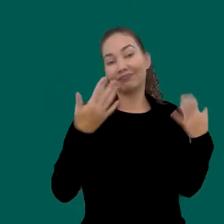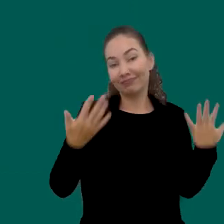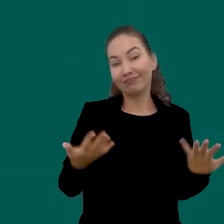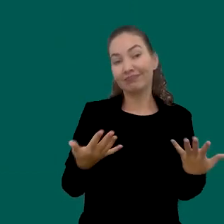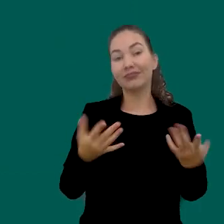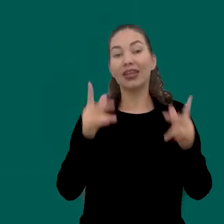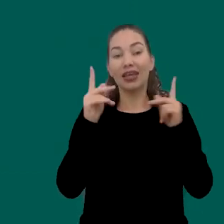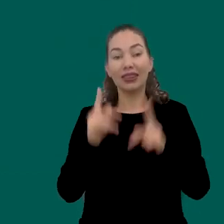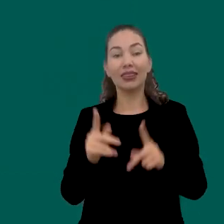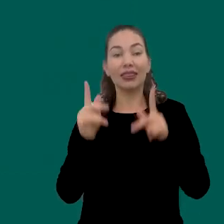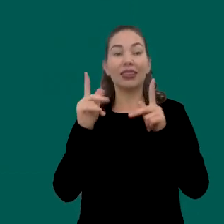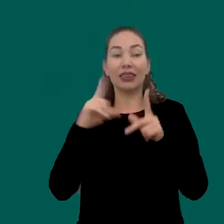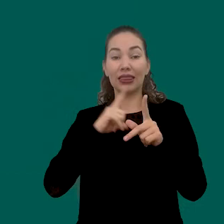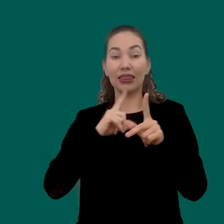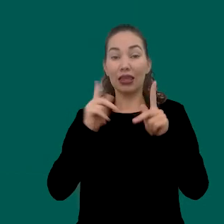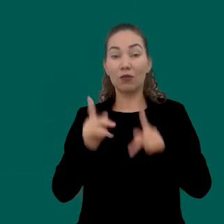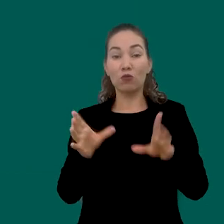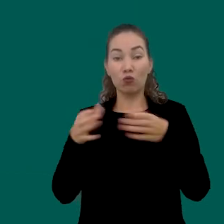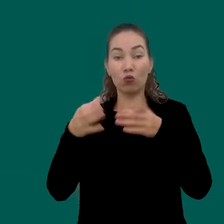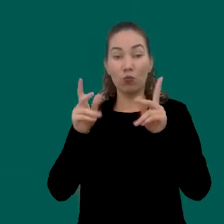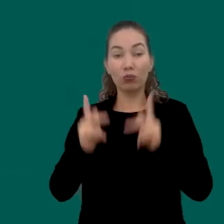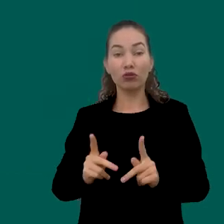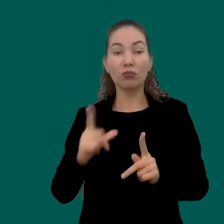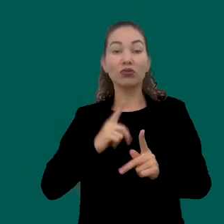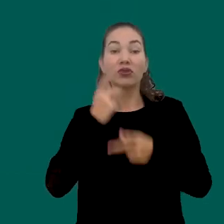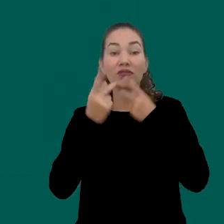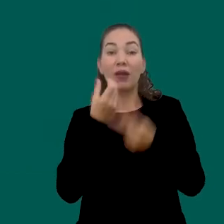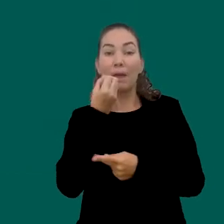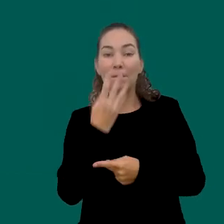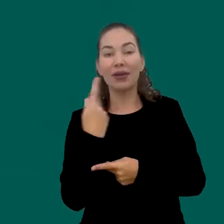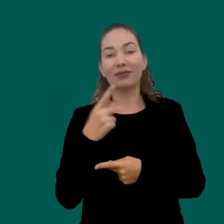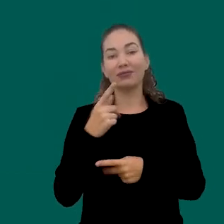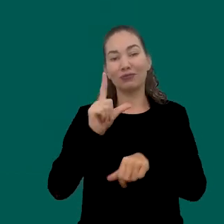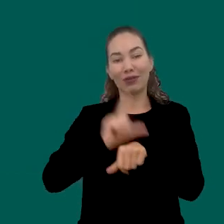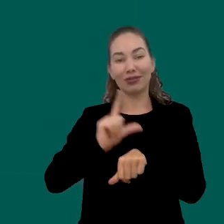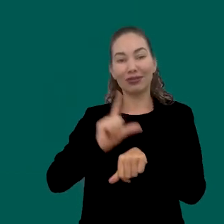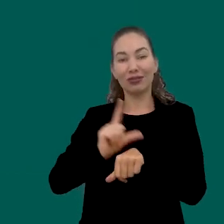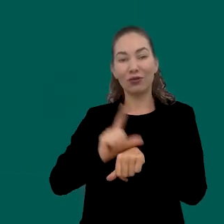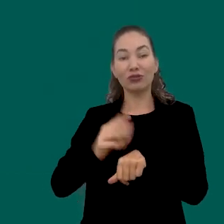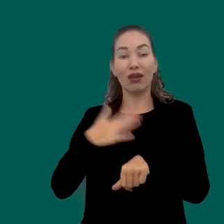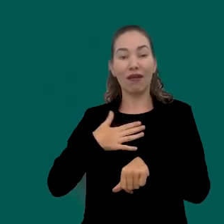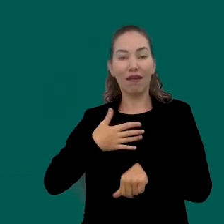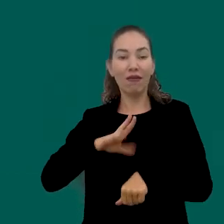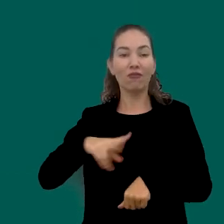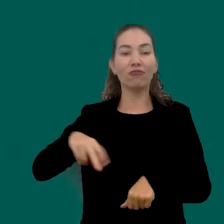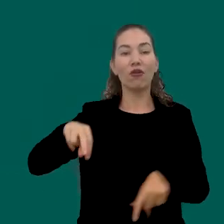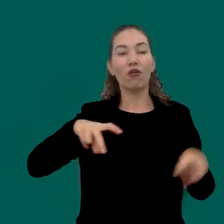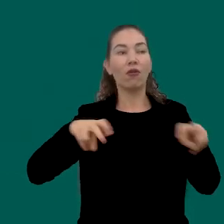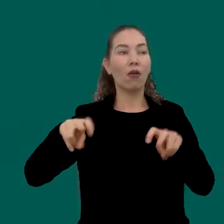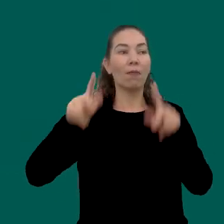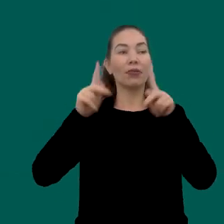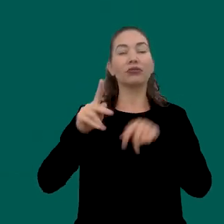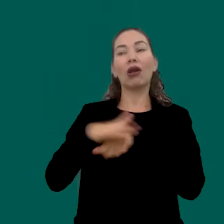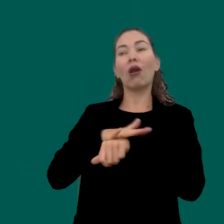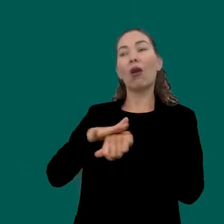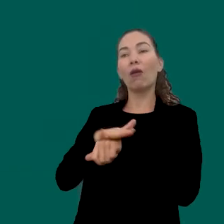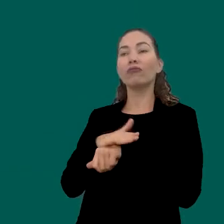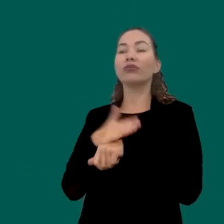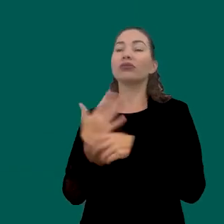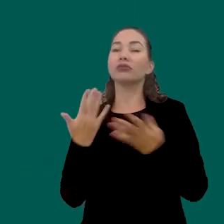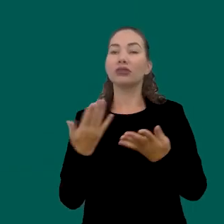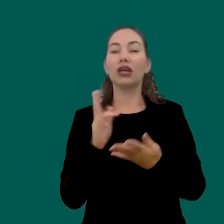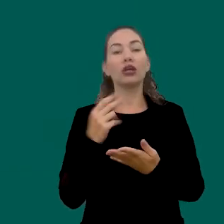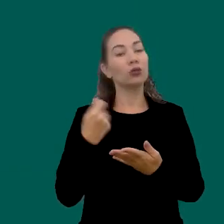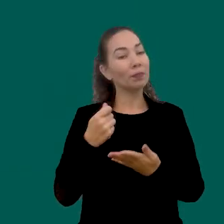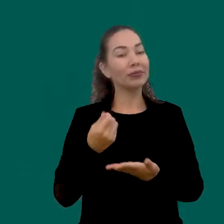te defende. E hoje, muitas vezes, eu estou sempre pela loja, andando pelos corredores, pessoas vêm para conversar, e tu tem que